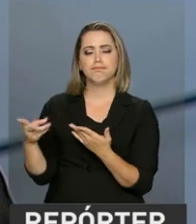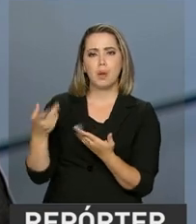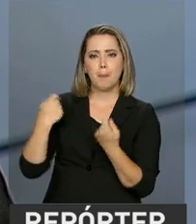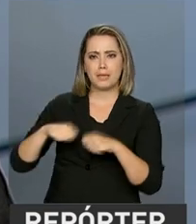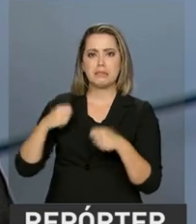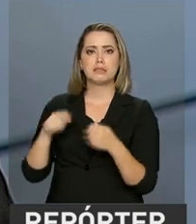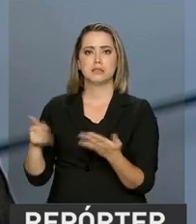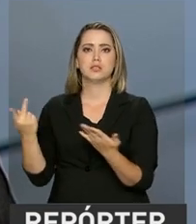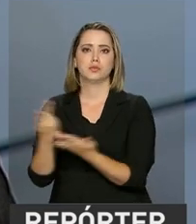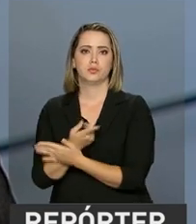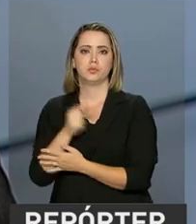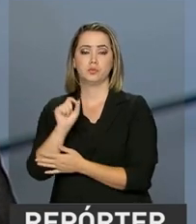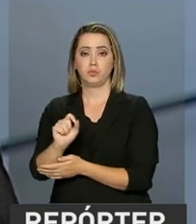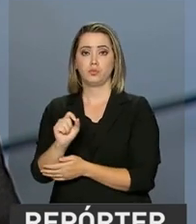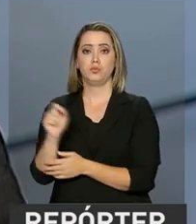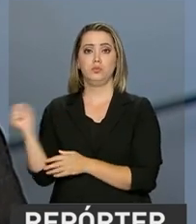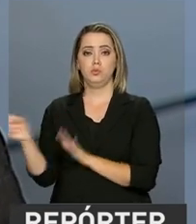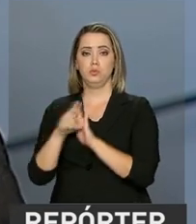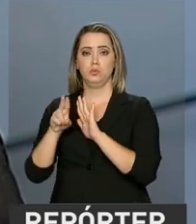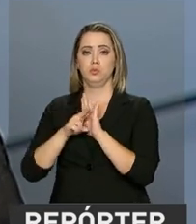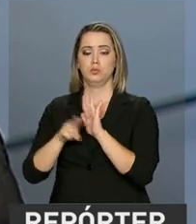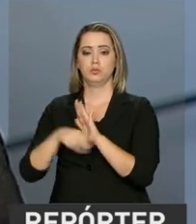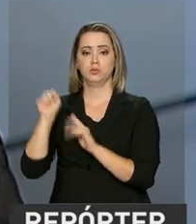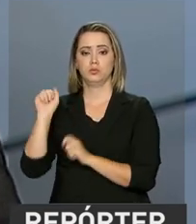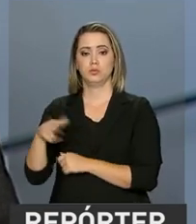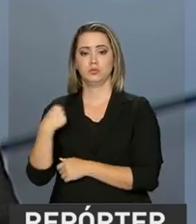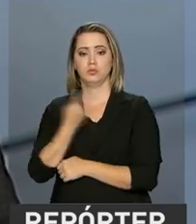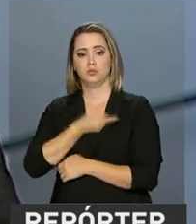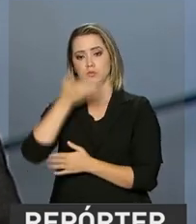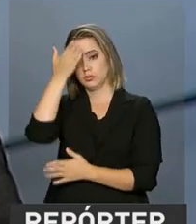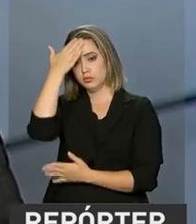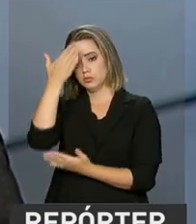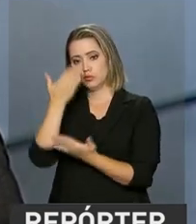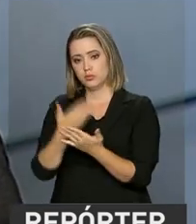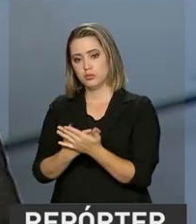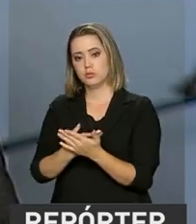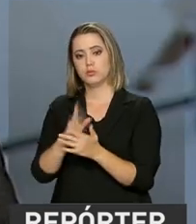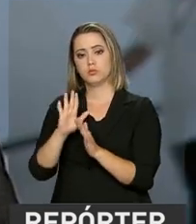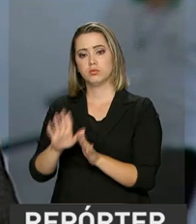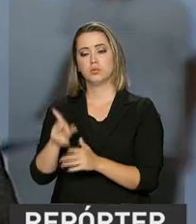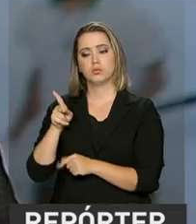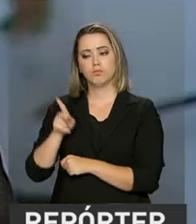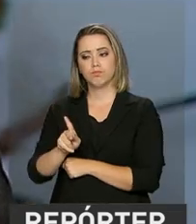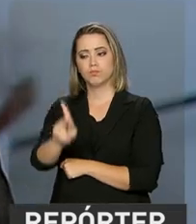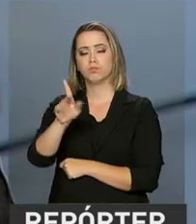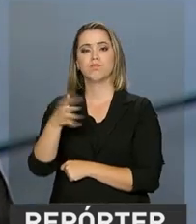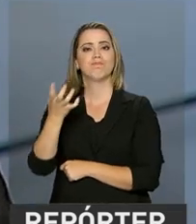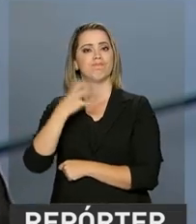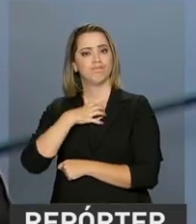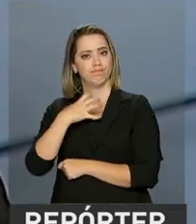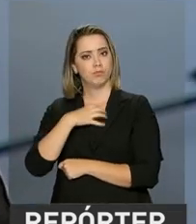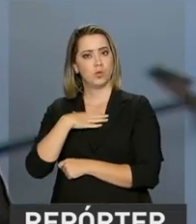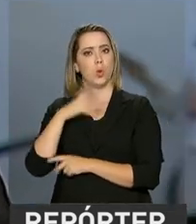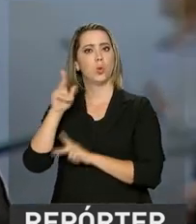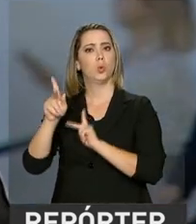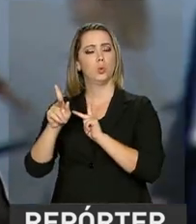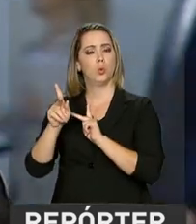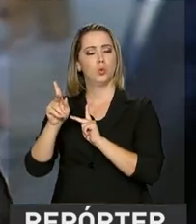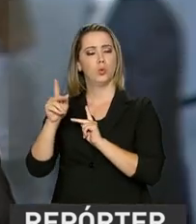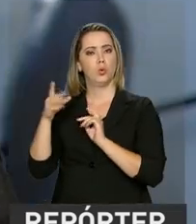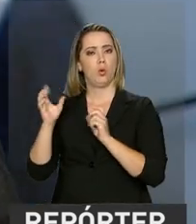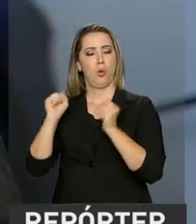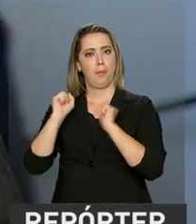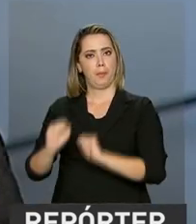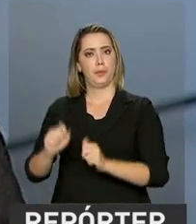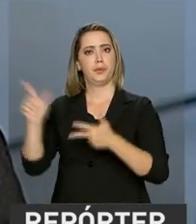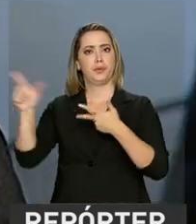sim se fazer essa reforma. E é isso que a gente acredita que vai prevalecer dentro do sentimento do poder legislativo